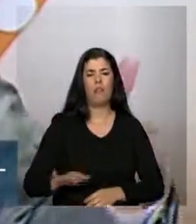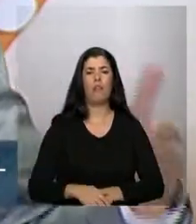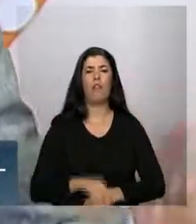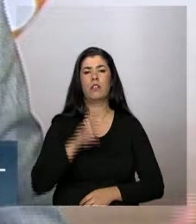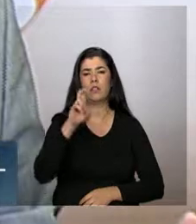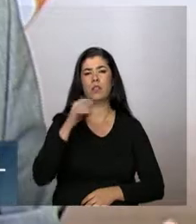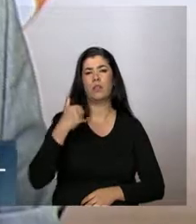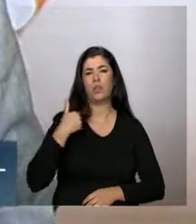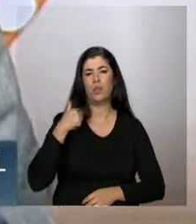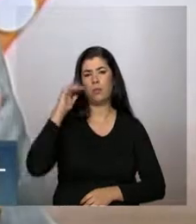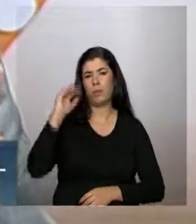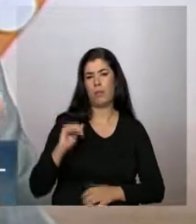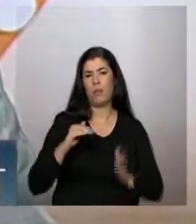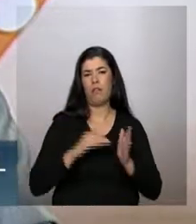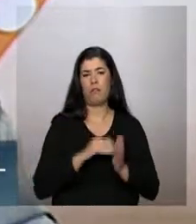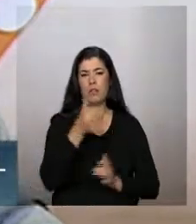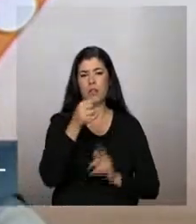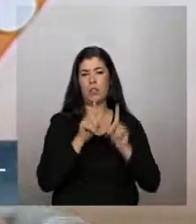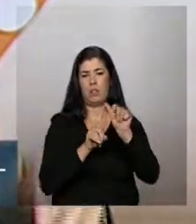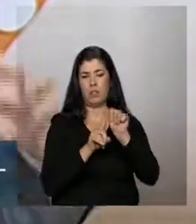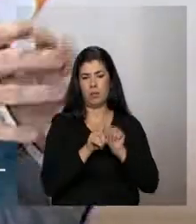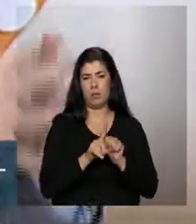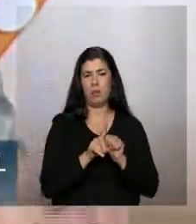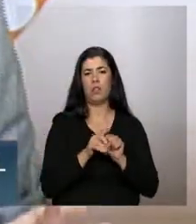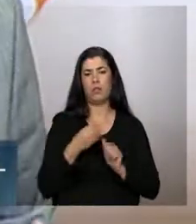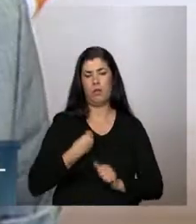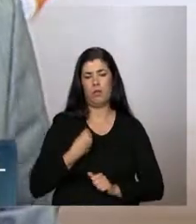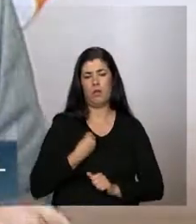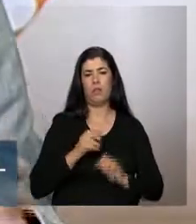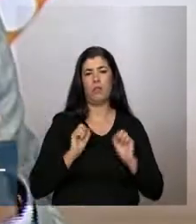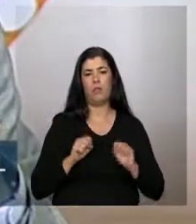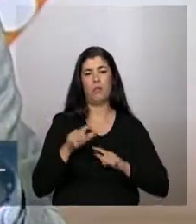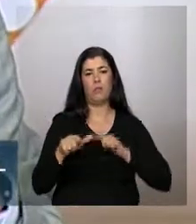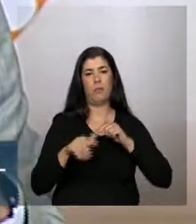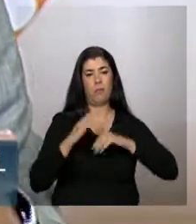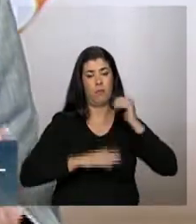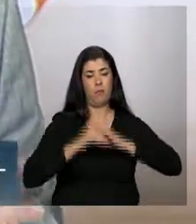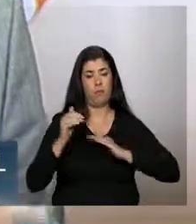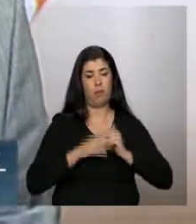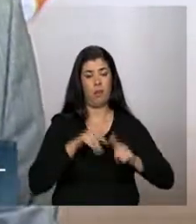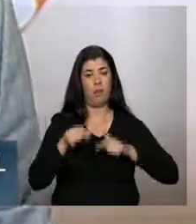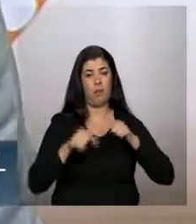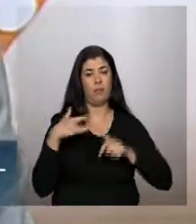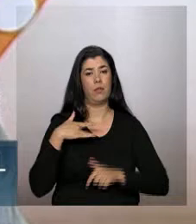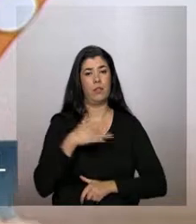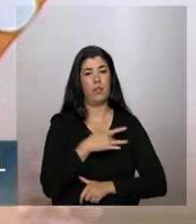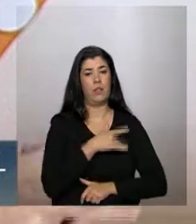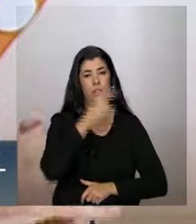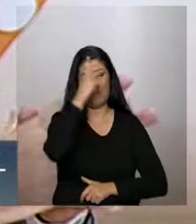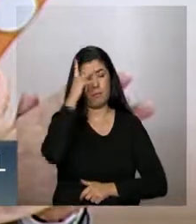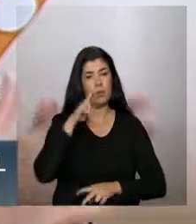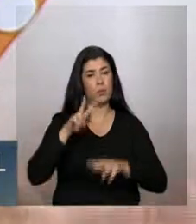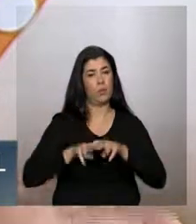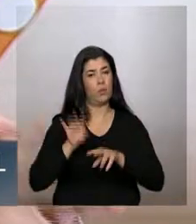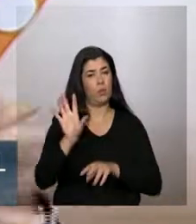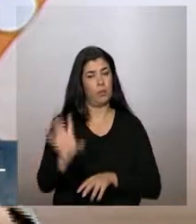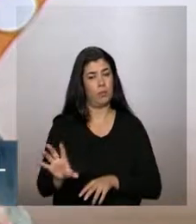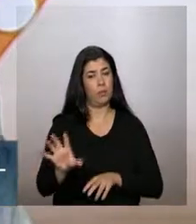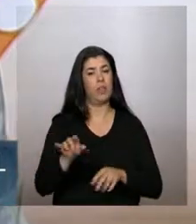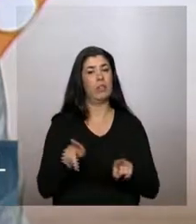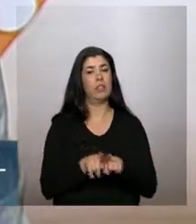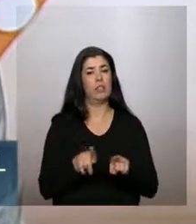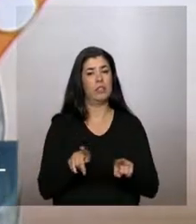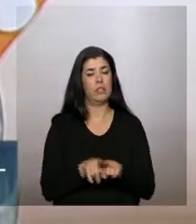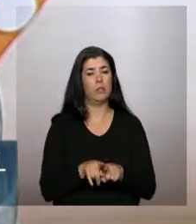6 meses a 5 anos, idosos, portadores de doenças crônicas, eu já falei, trabalhadores da saúde, população privada de liberdade,